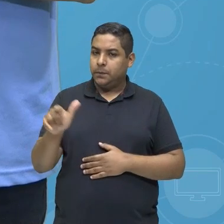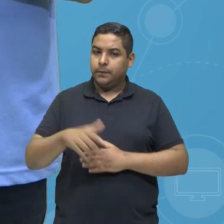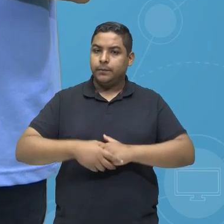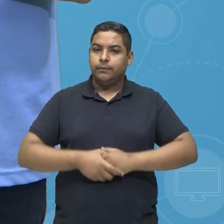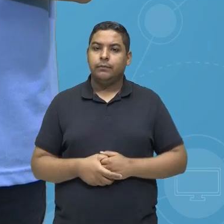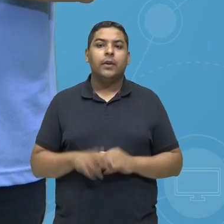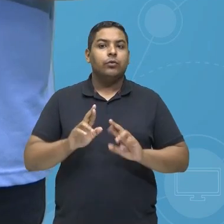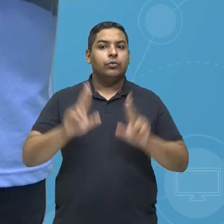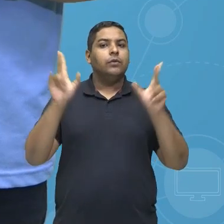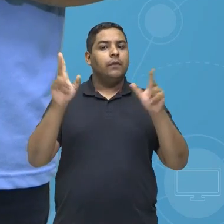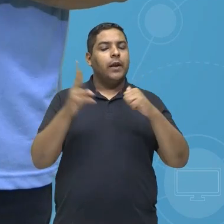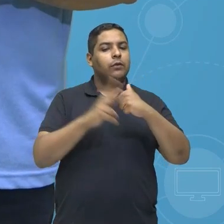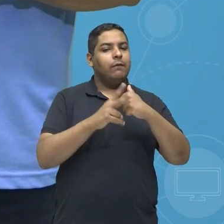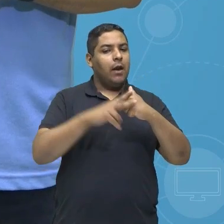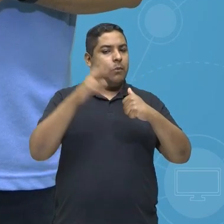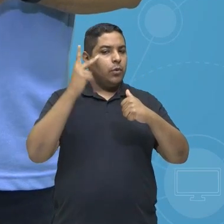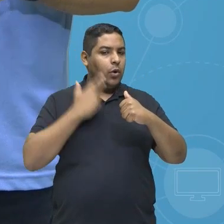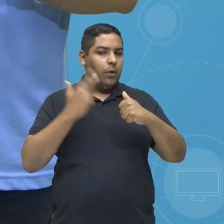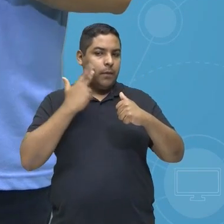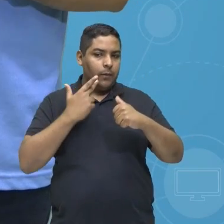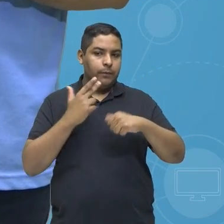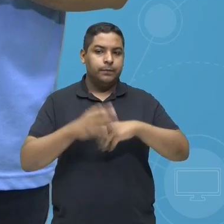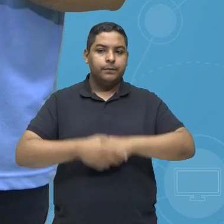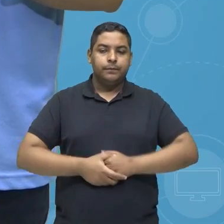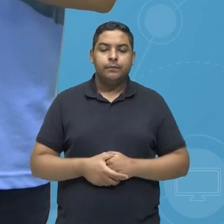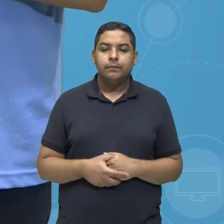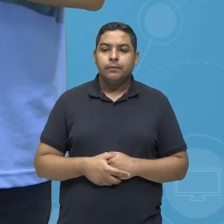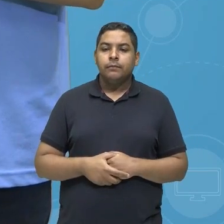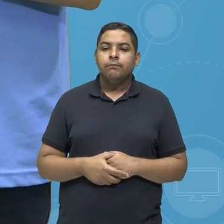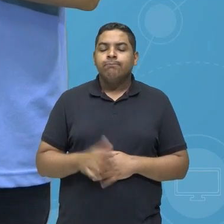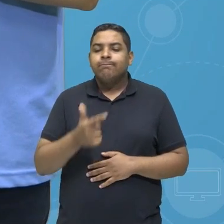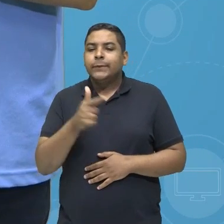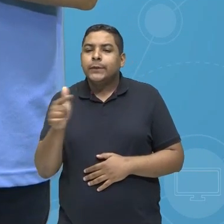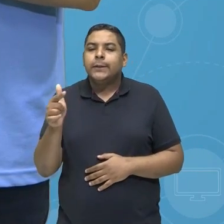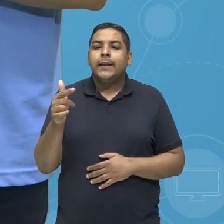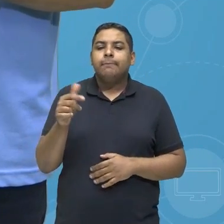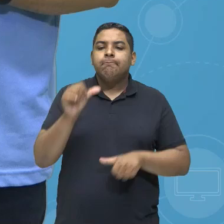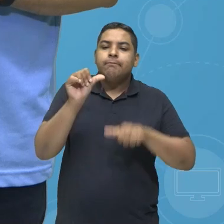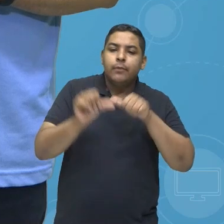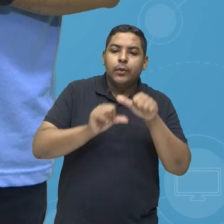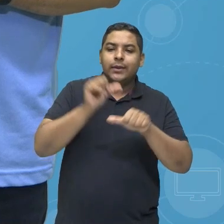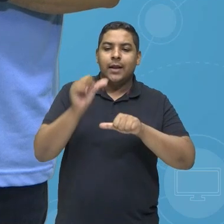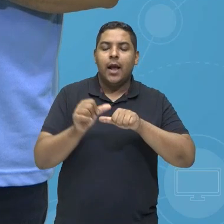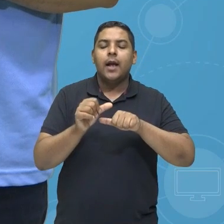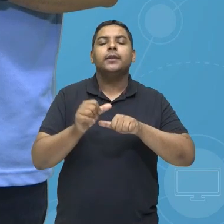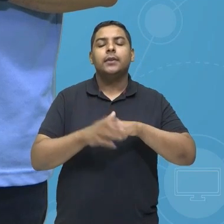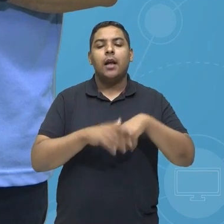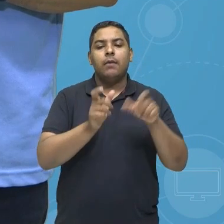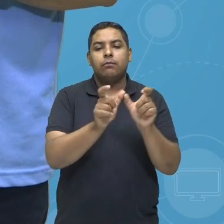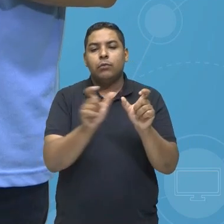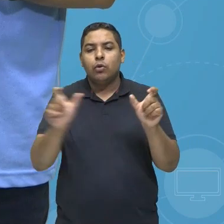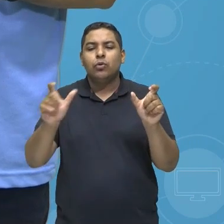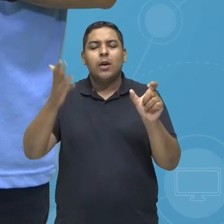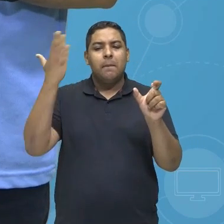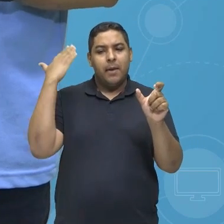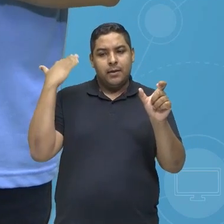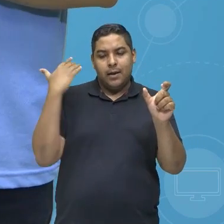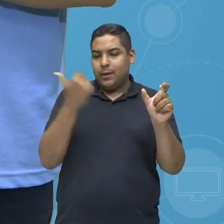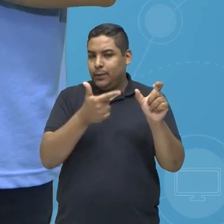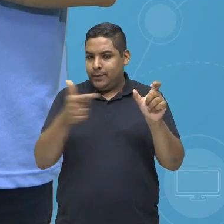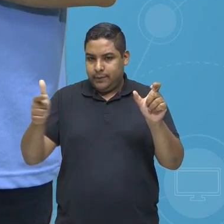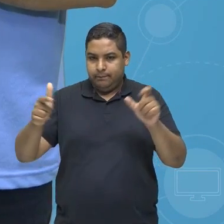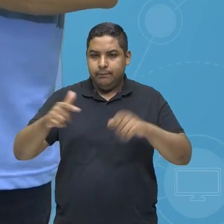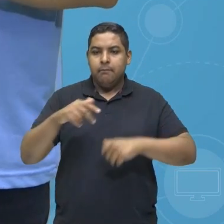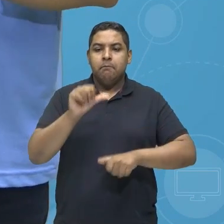verbos, os verbos normais. E também ele não tem nenhuma mudança quando conjugado no passado. Verbos regulares têm terminação em ED